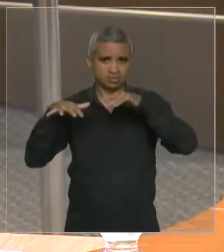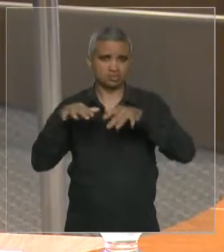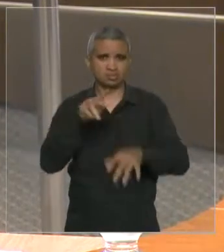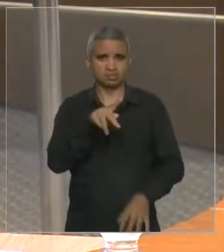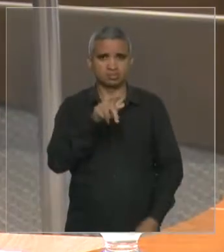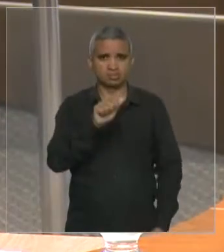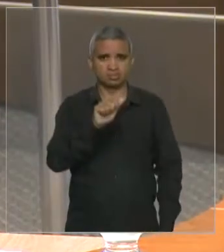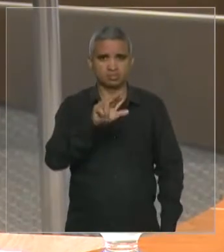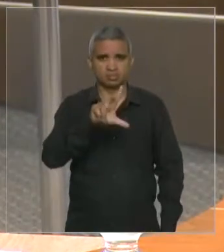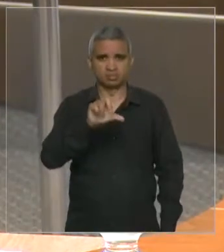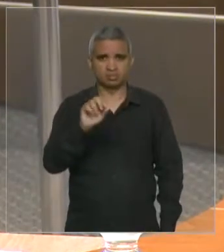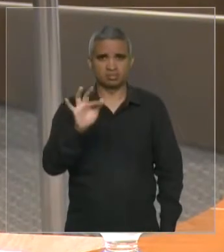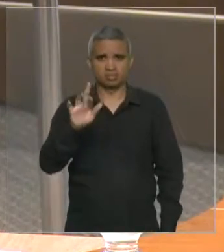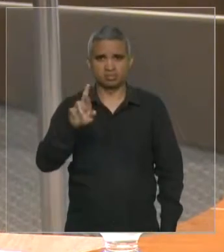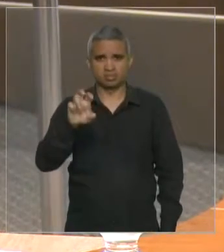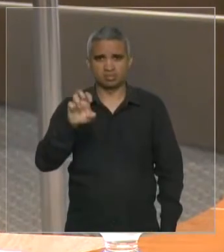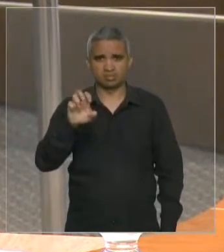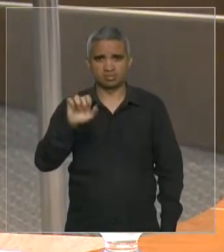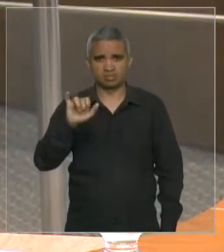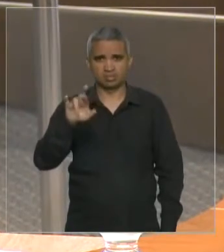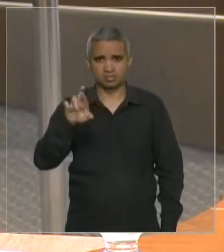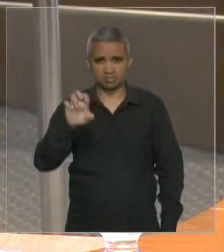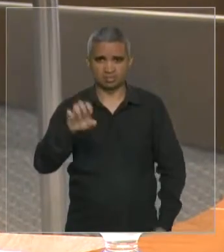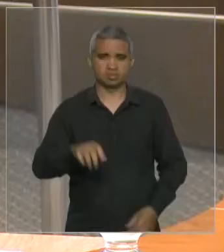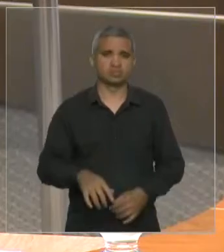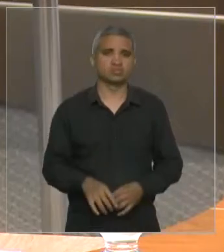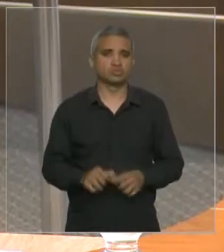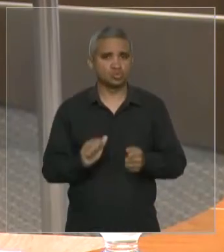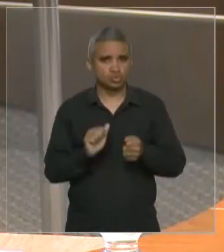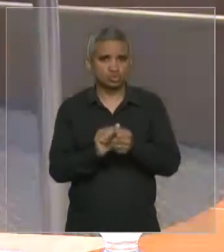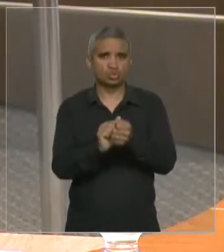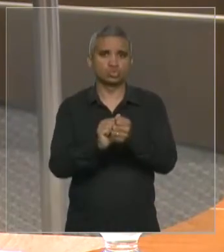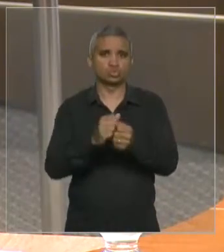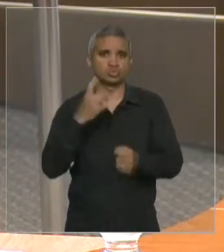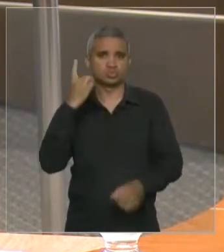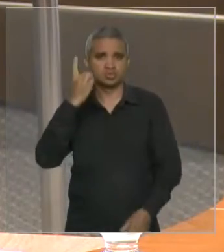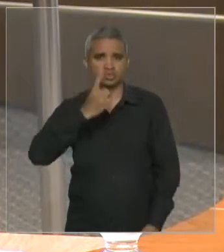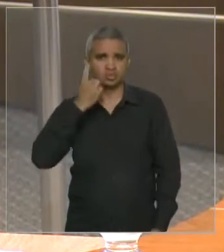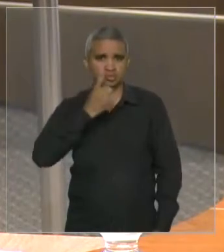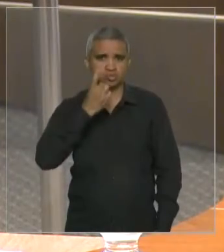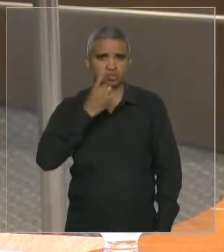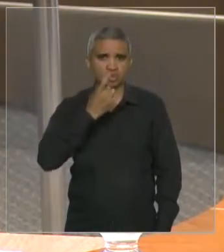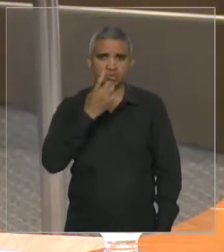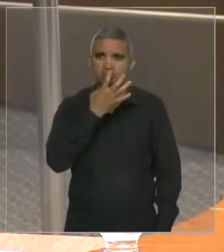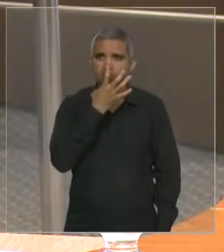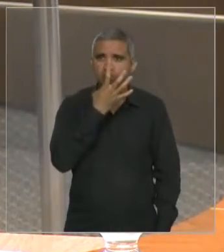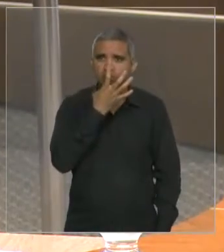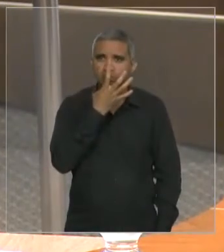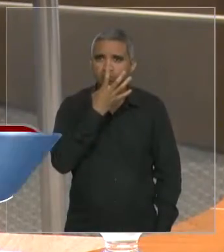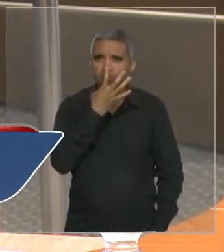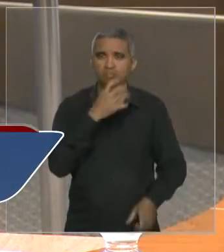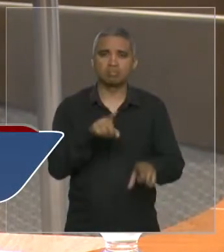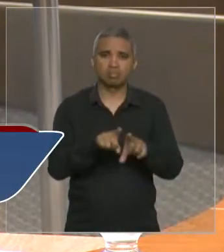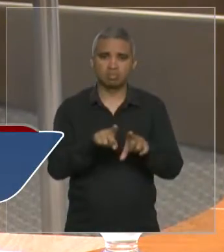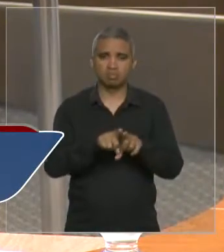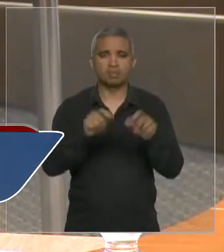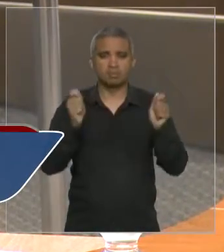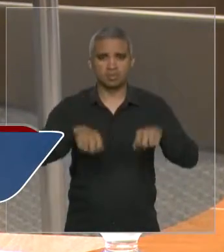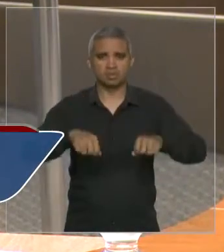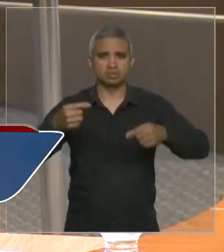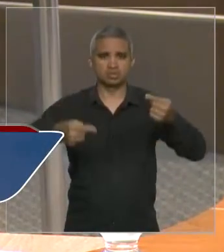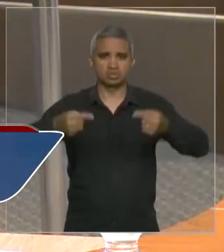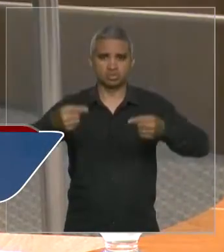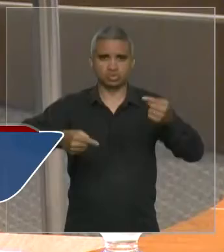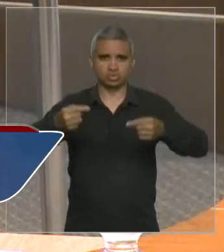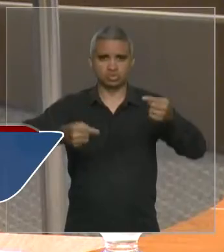dos deputados, não só para acompanhar, mas também participar e fazer o debate do orçamento público do Estado